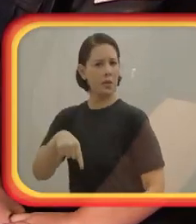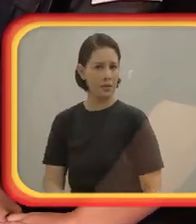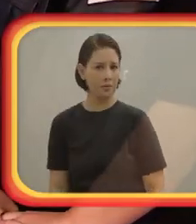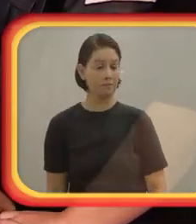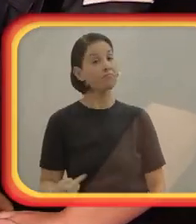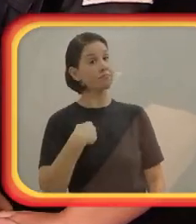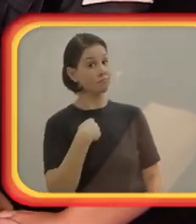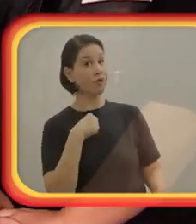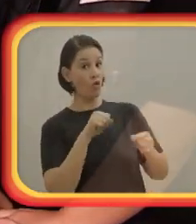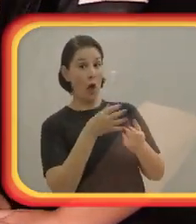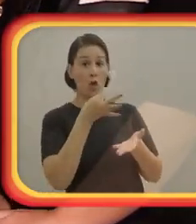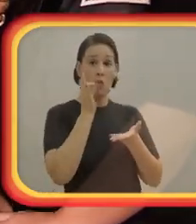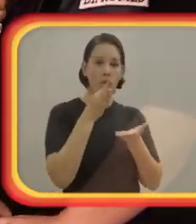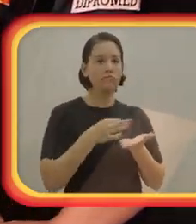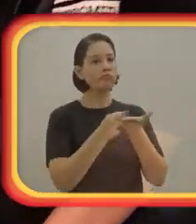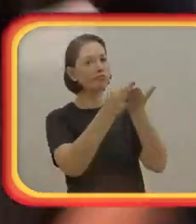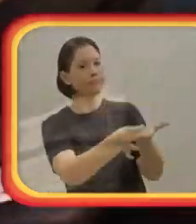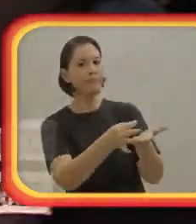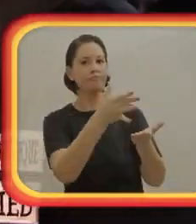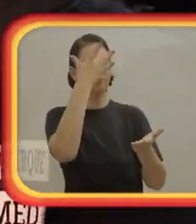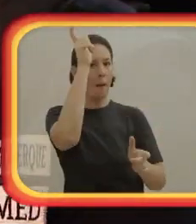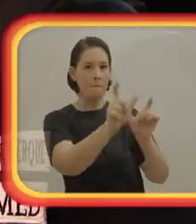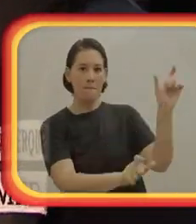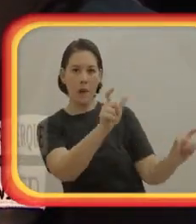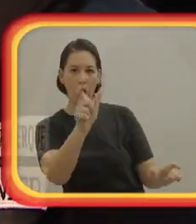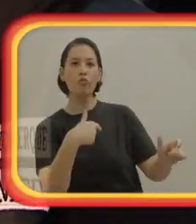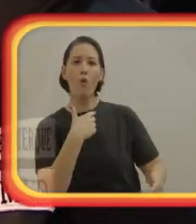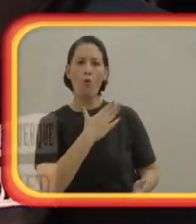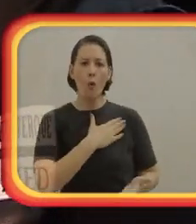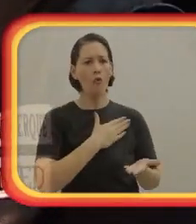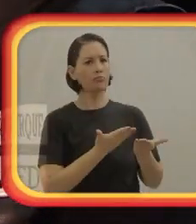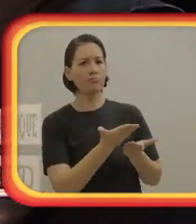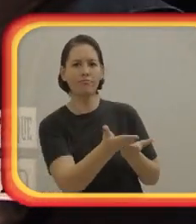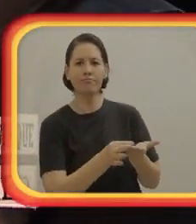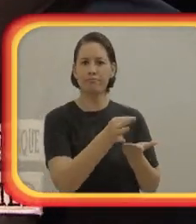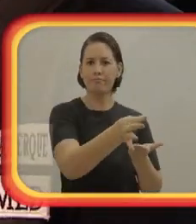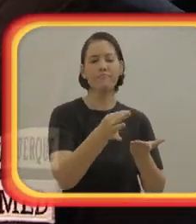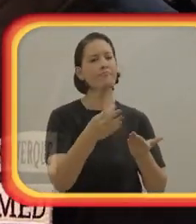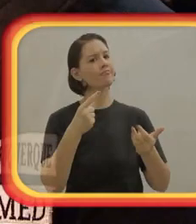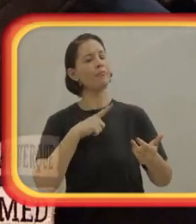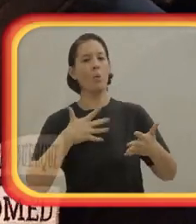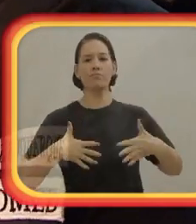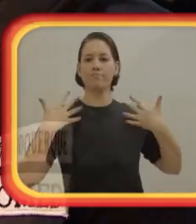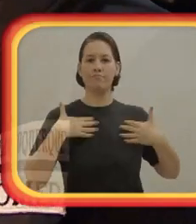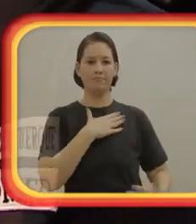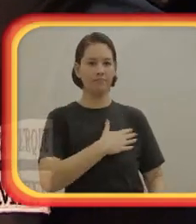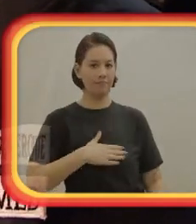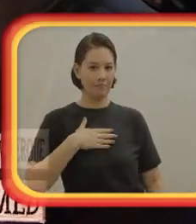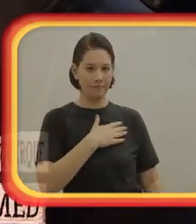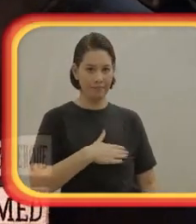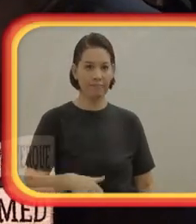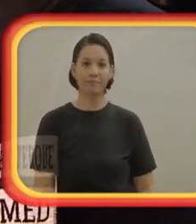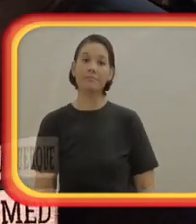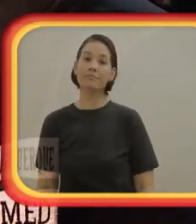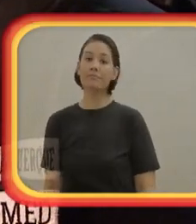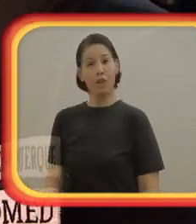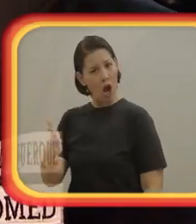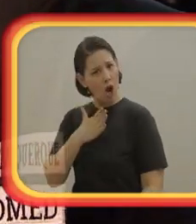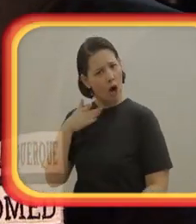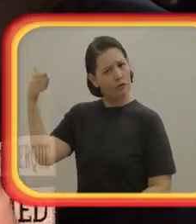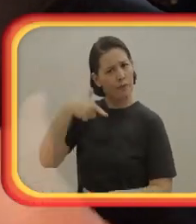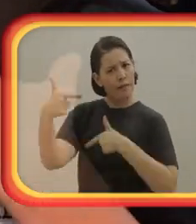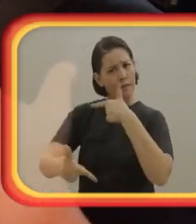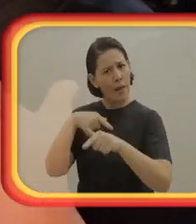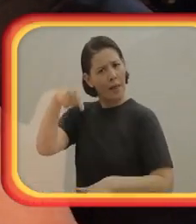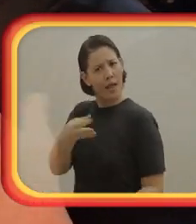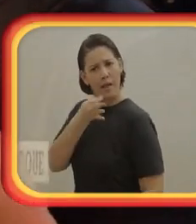que você faz aqui? Eu faço café, eu tive pessoal aqui em café. Eu gosto muito de vir.